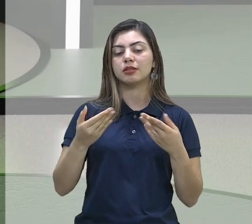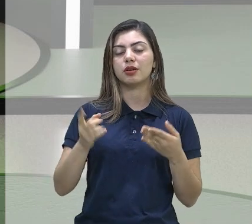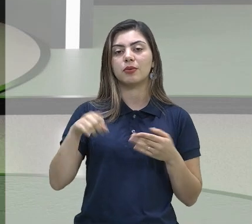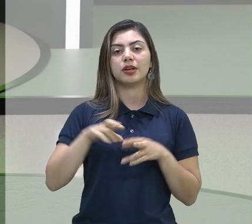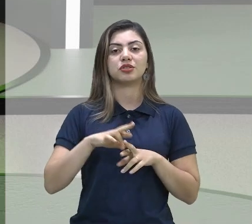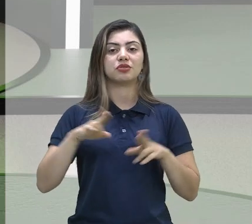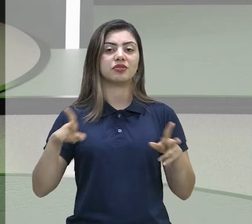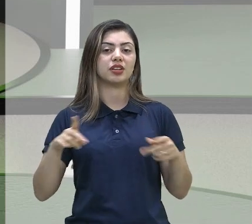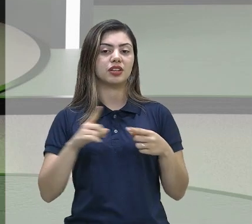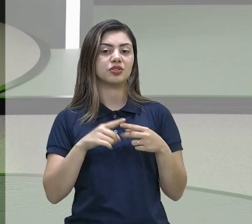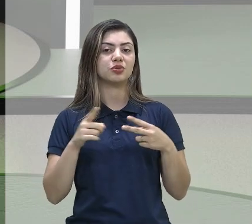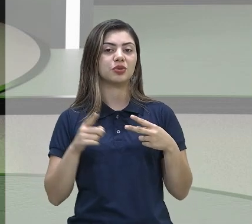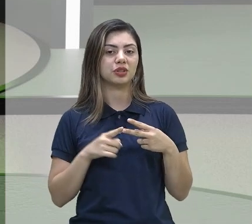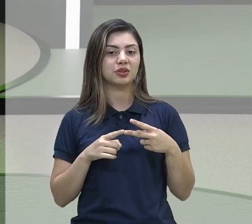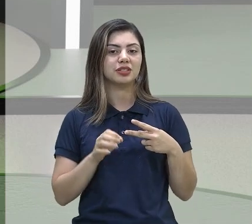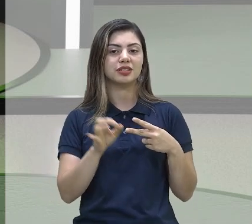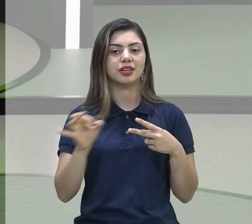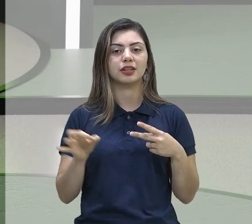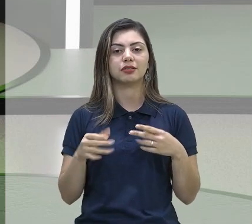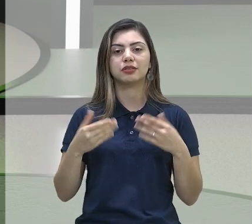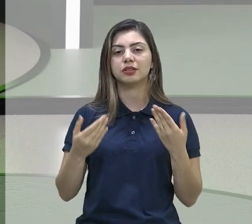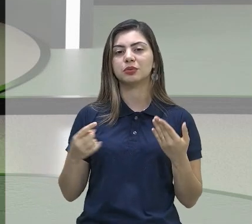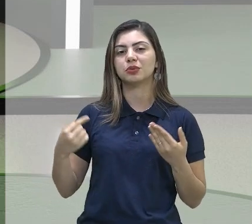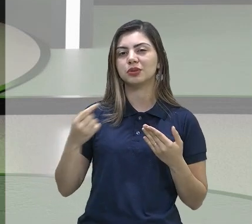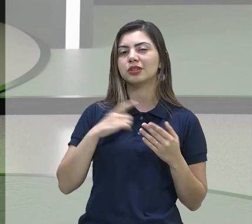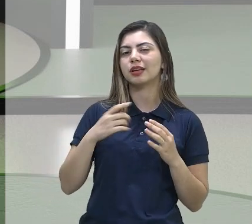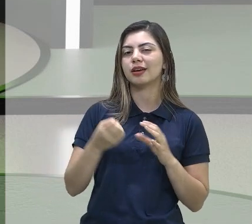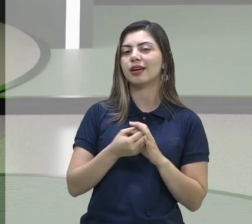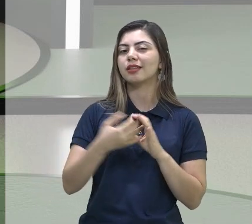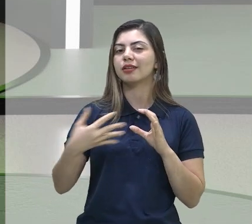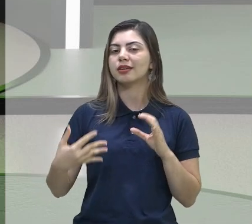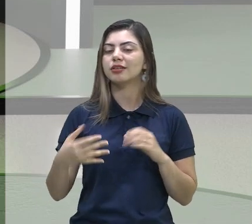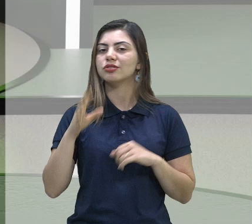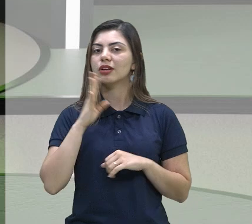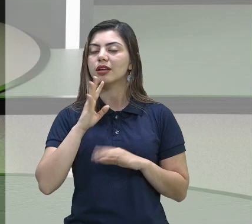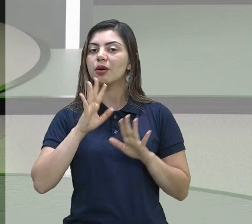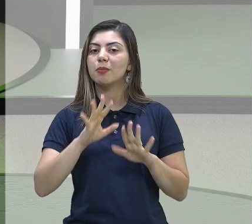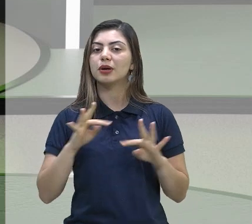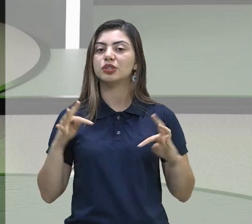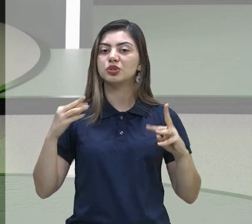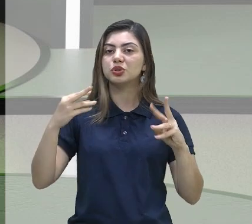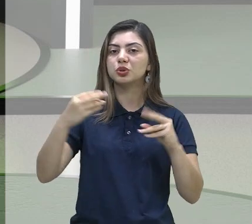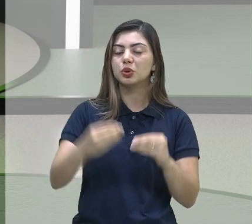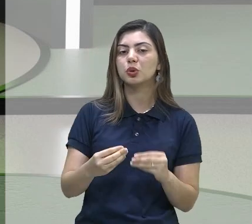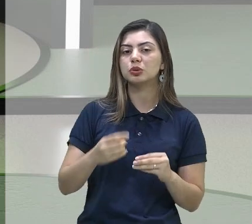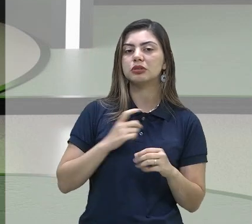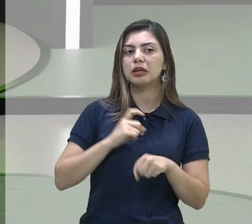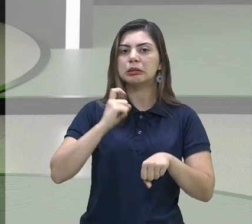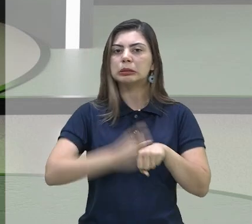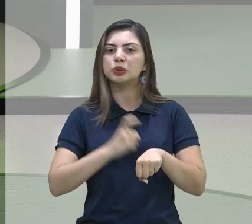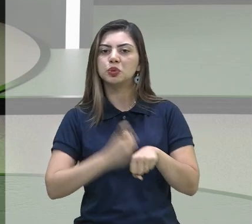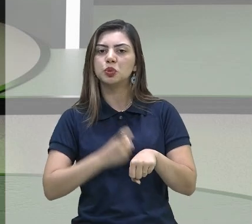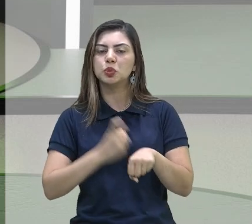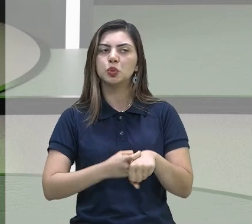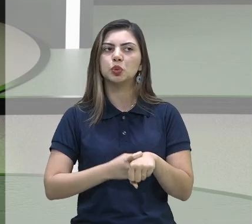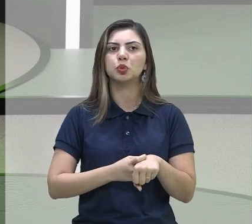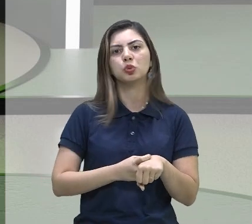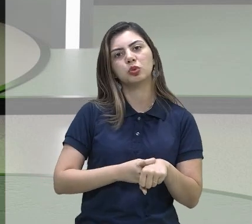outro, esses polímeros sintéticos, né? Ele tem todas essas características, legal, mas nem todos vão ser rígidos, nem todos